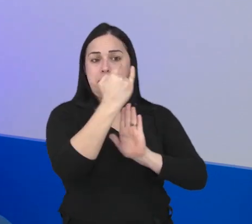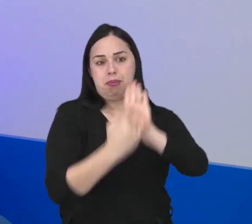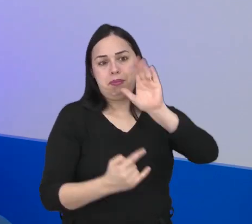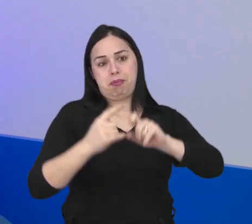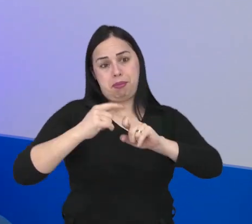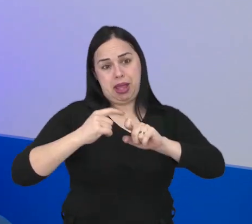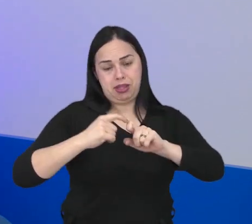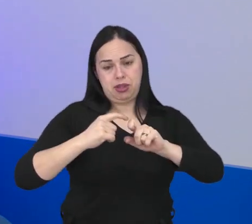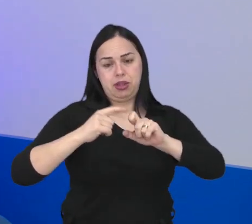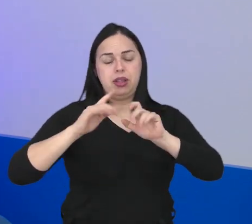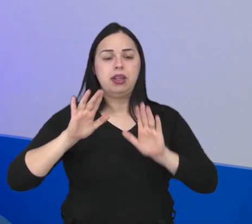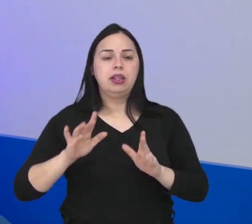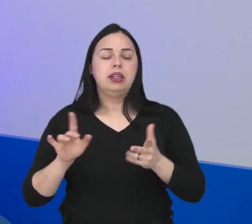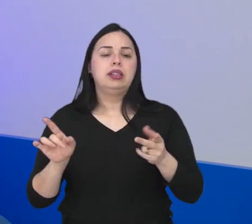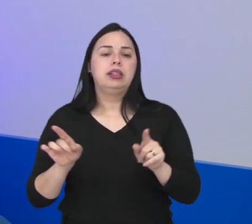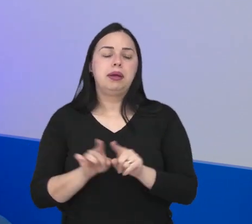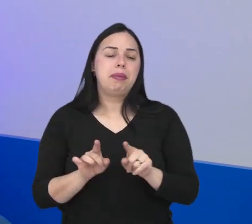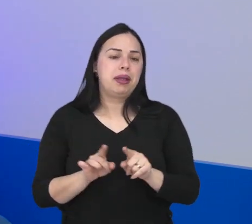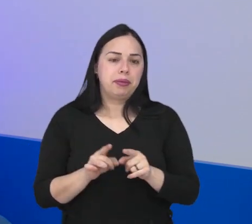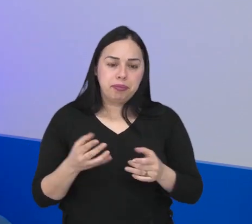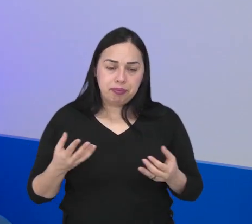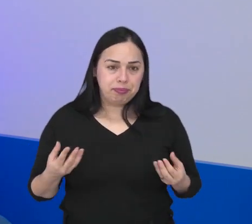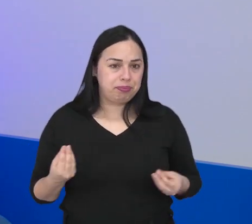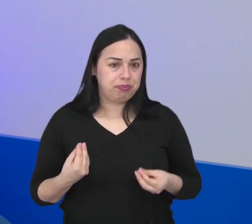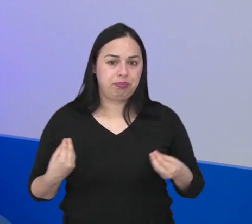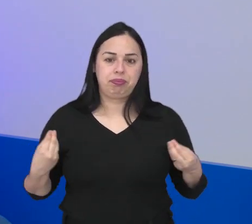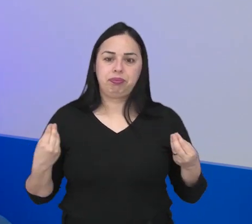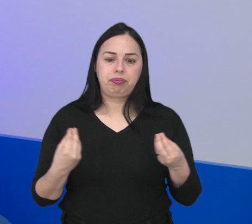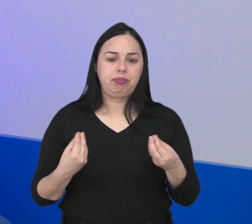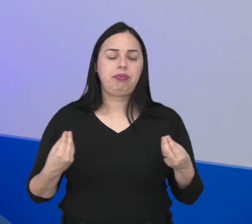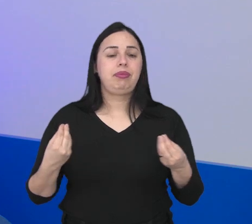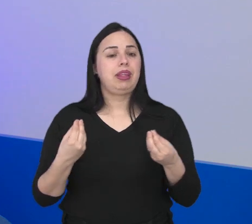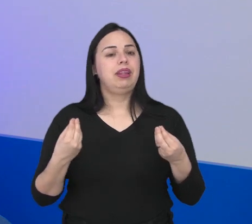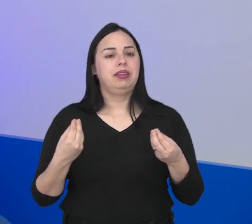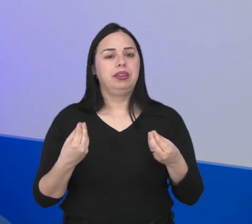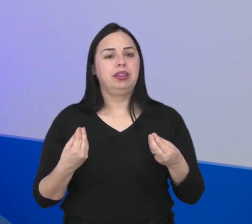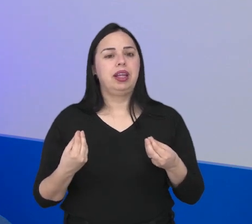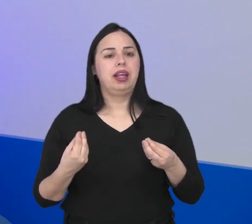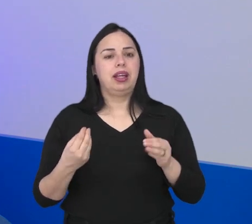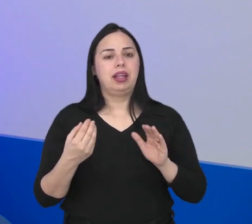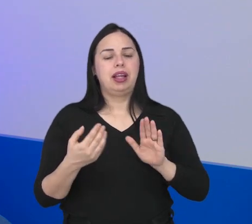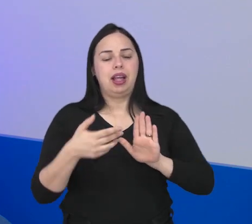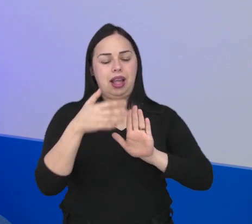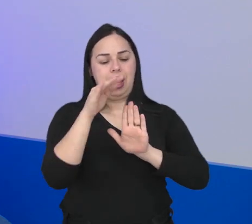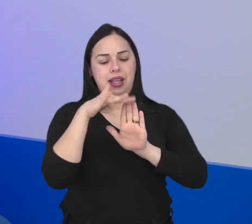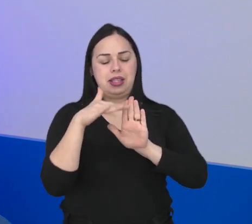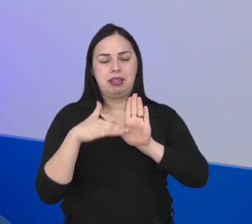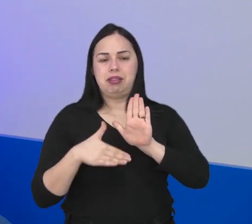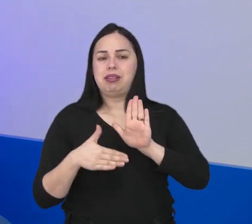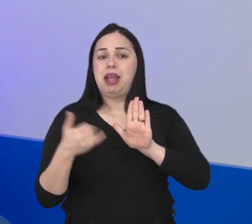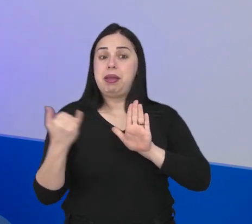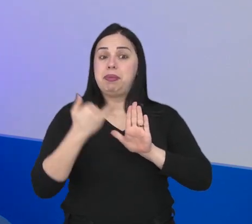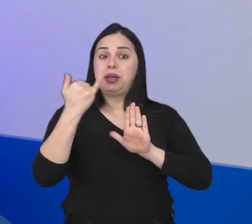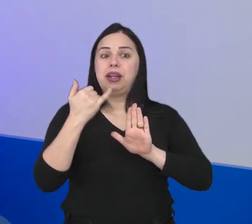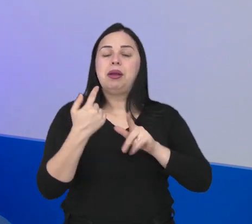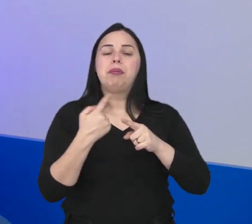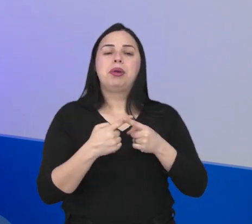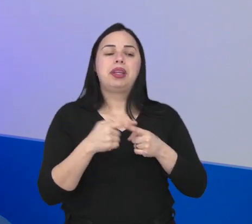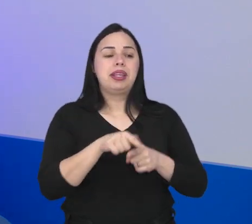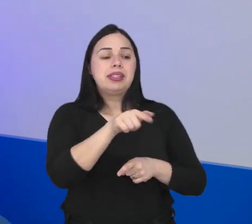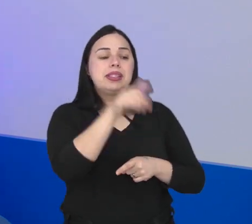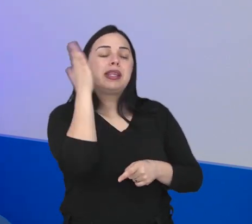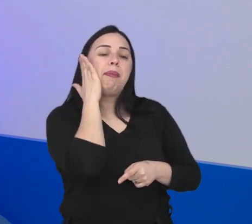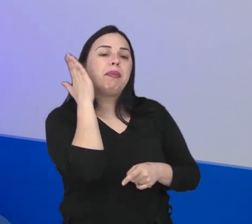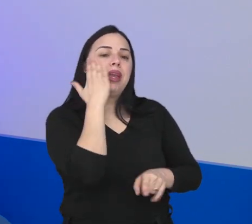uma situação desse tipo. Ela tem sido muito importante, não só para os